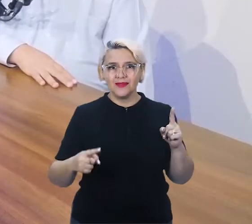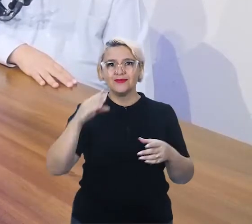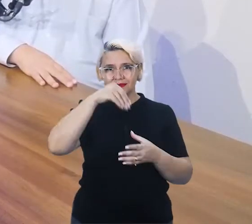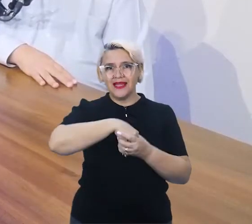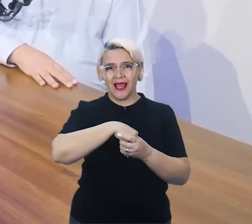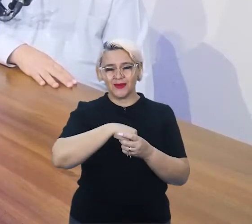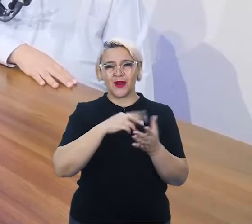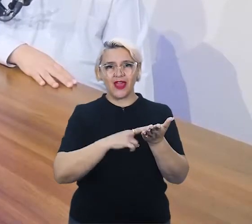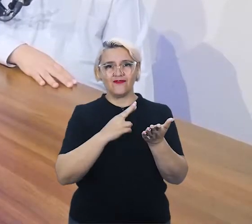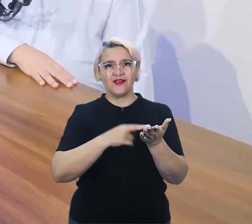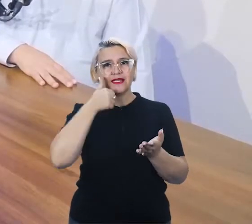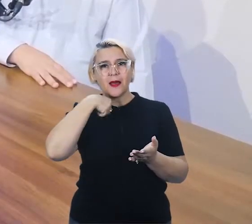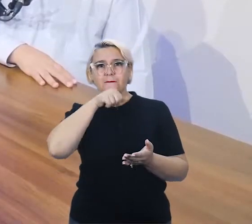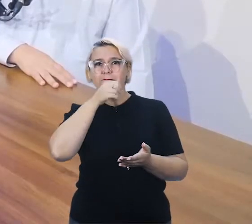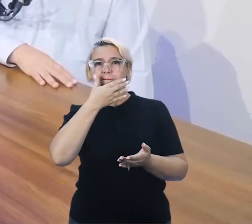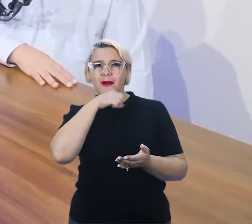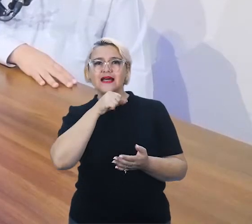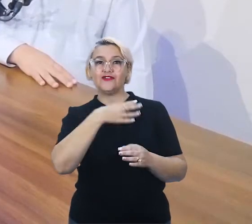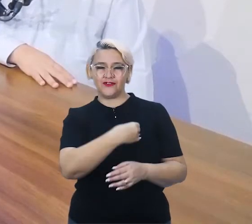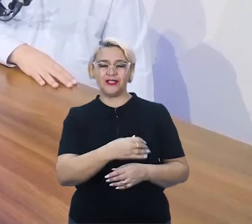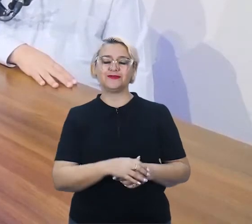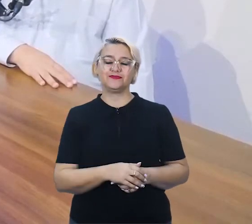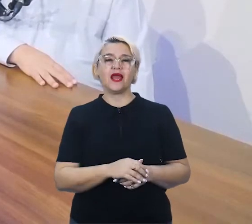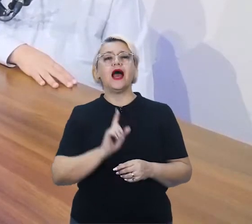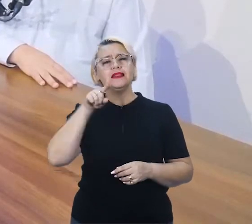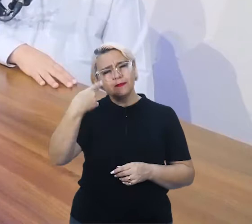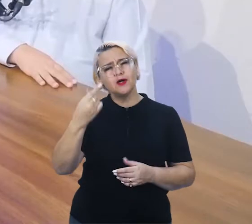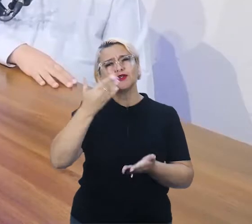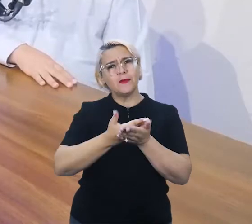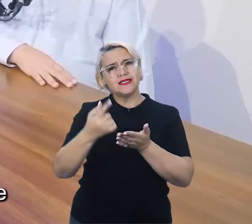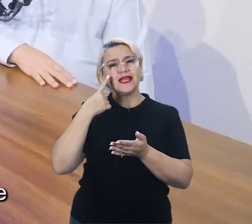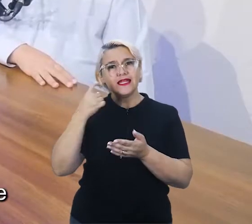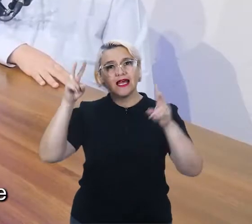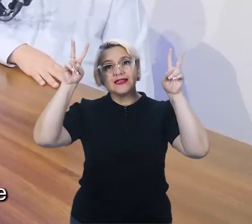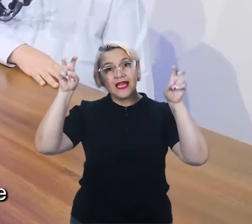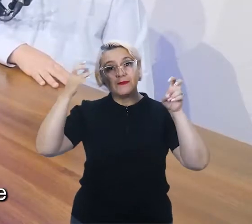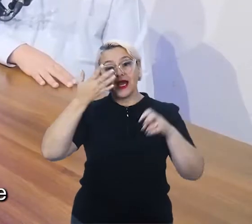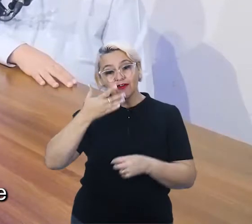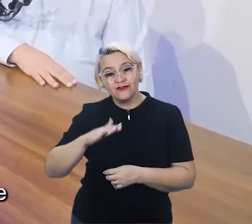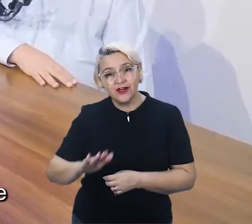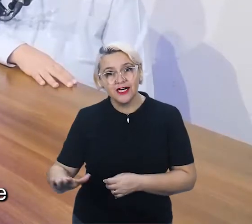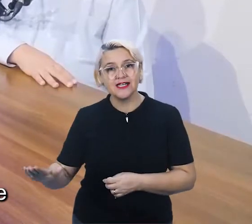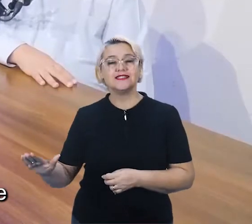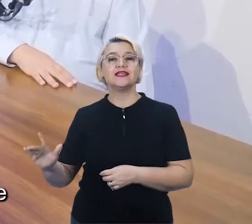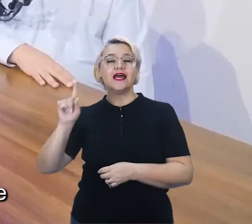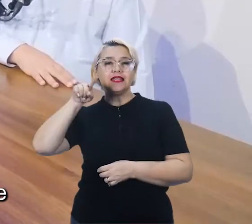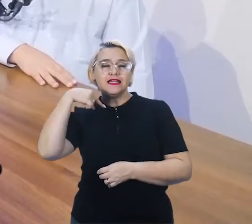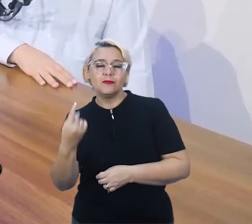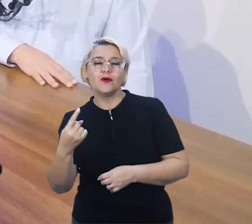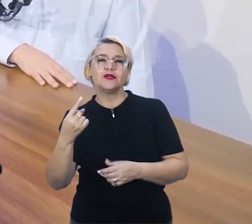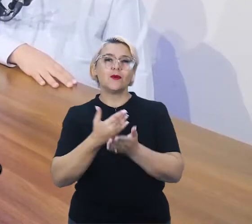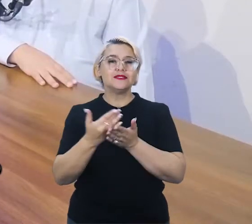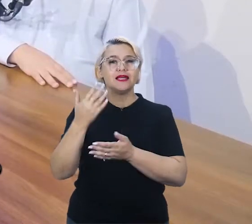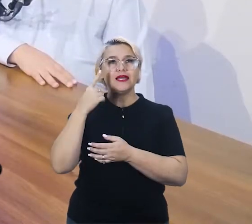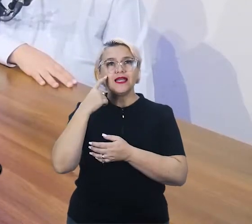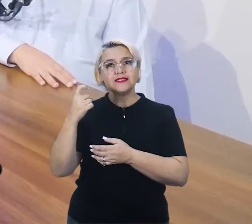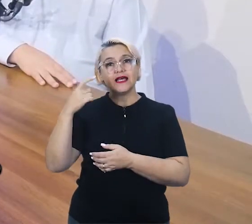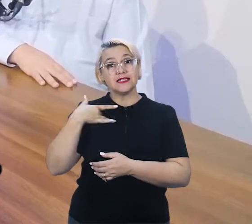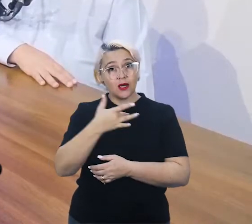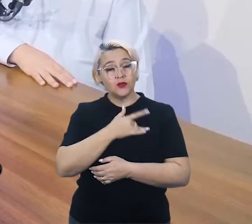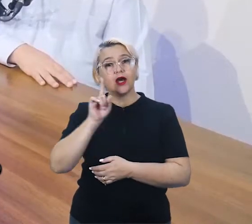Filhos. Aham, Depois eu comecei a me interessar pelo tema da infância, aham. depois comecei a me interessar pelo tema da saúde, então eu acabei